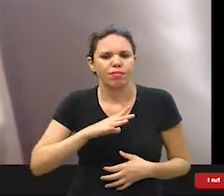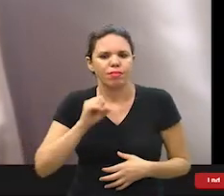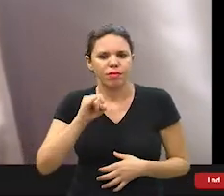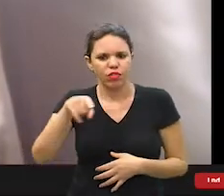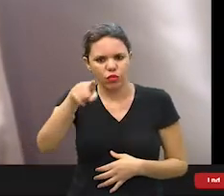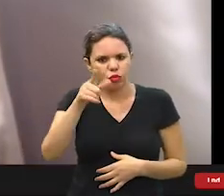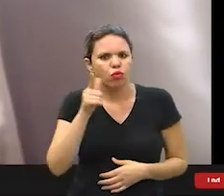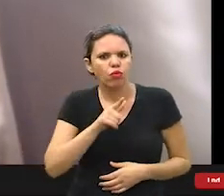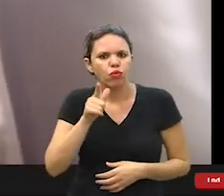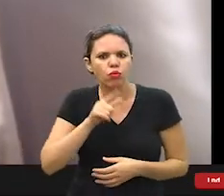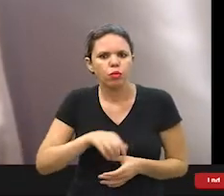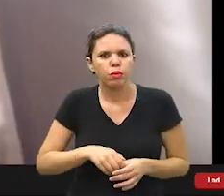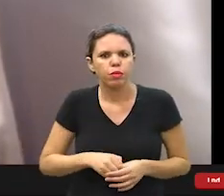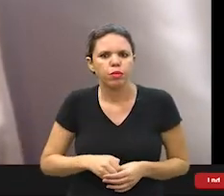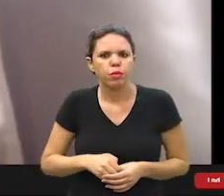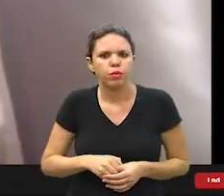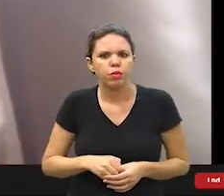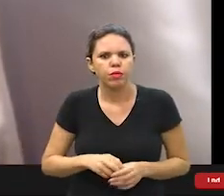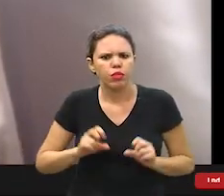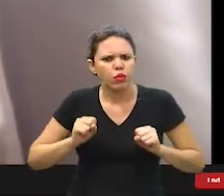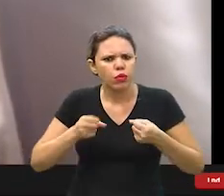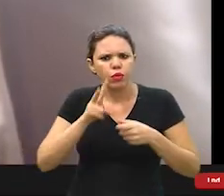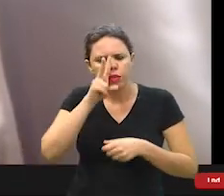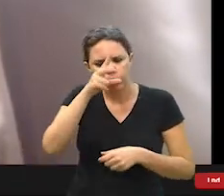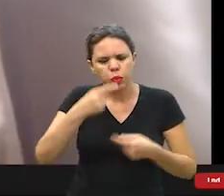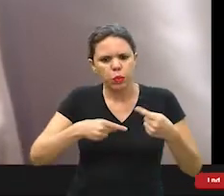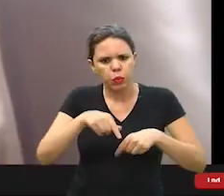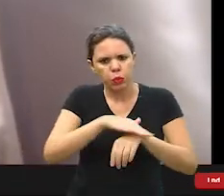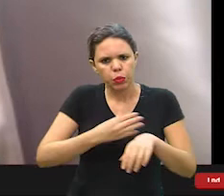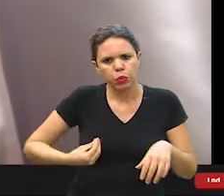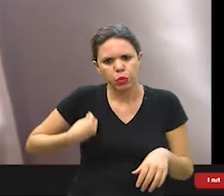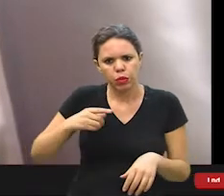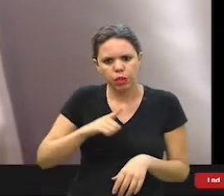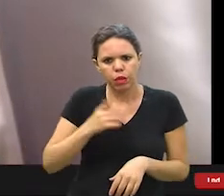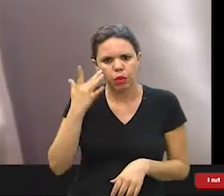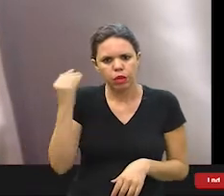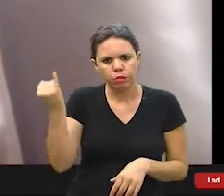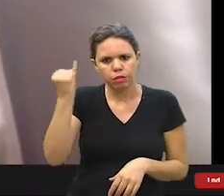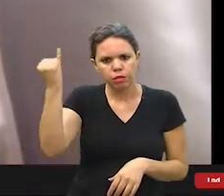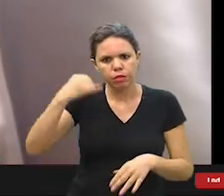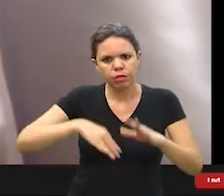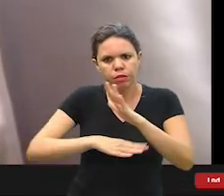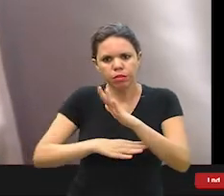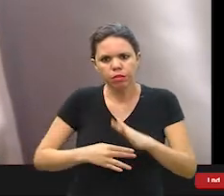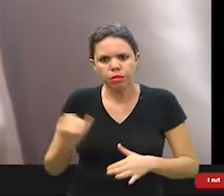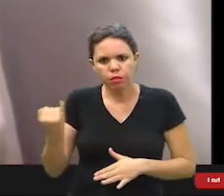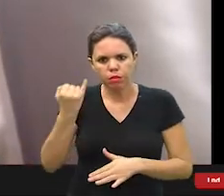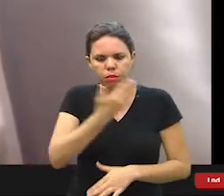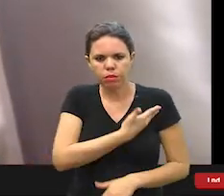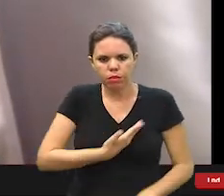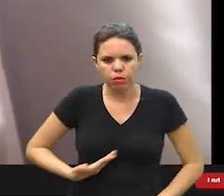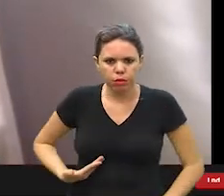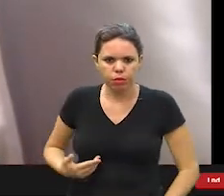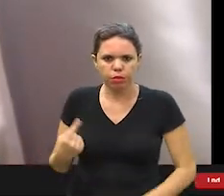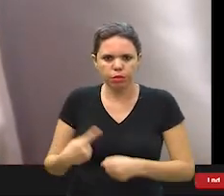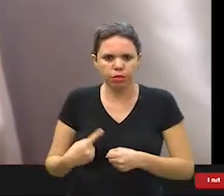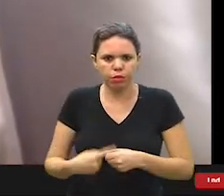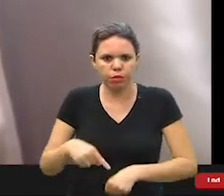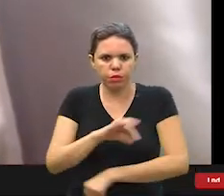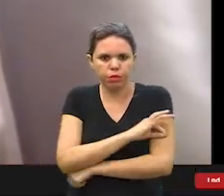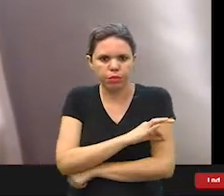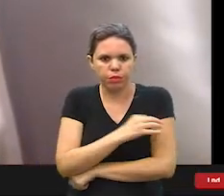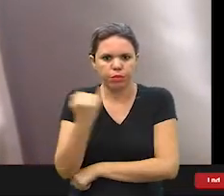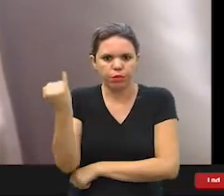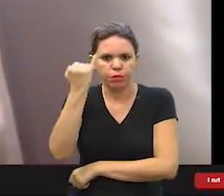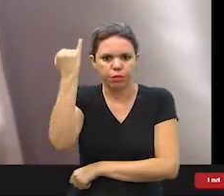você conseguir, com as forças políticas existentes, e aí acho que a importância da Câmara, a importância do governo municipal, do executivo, mas